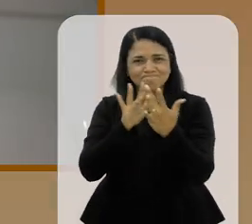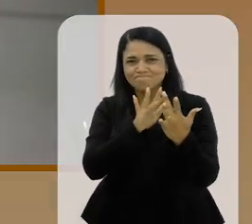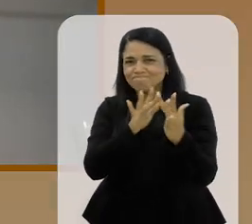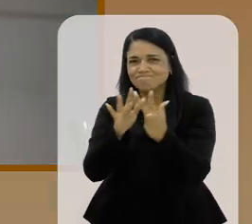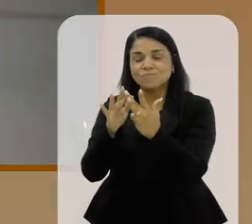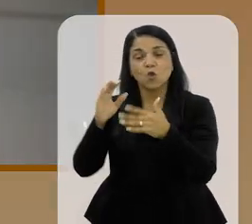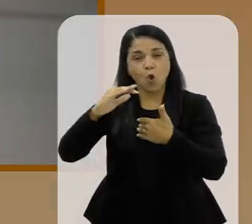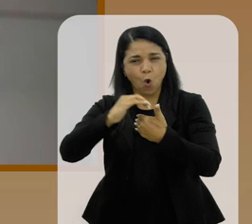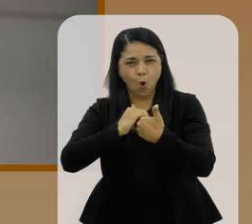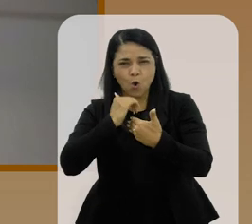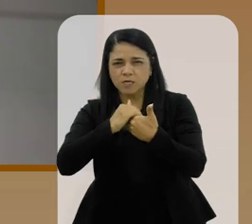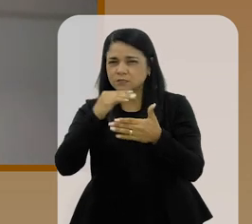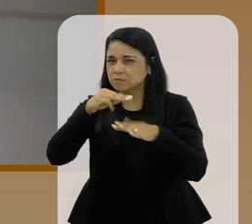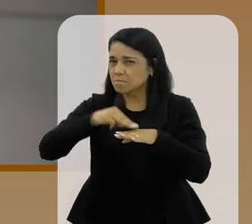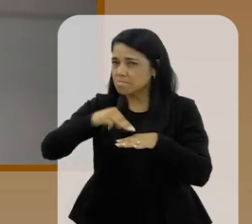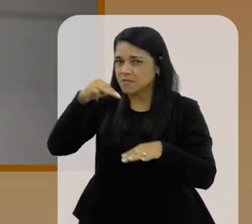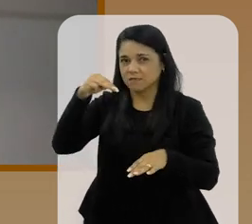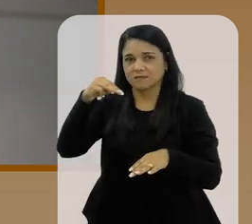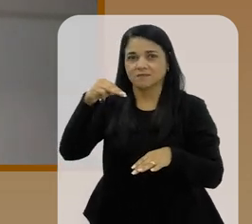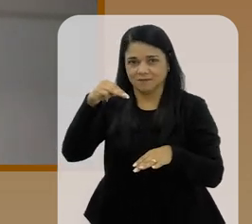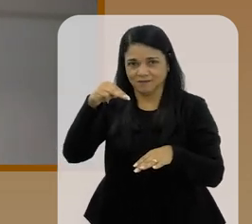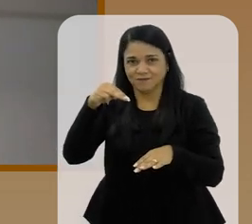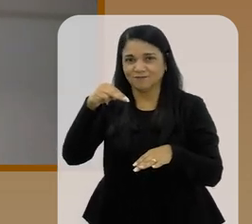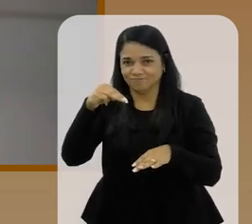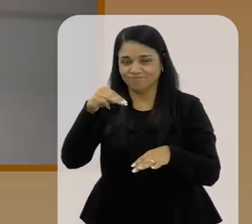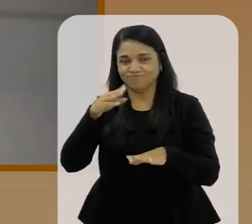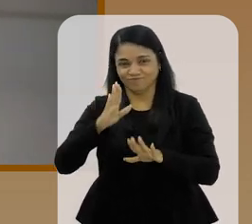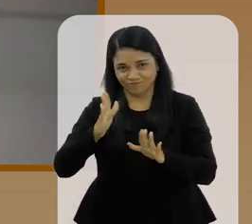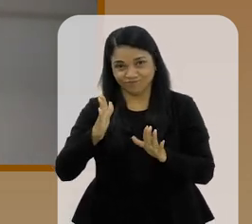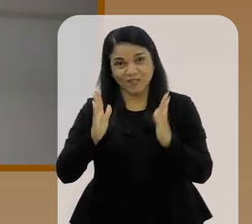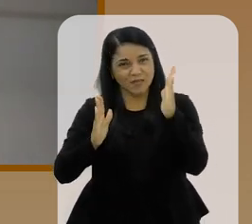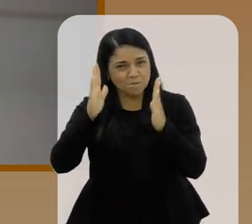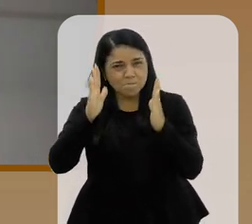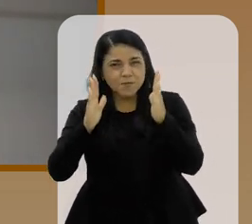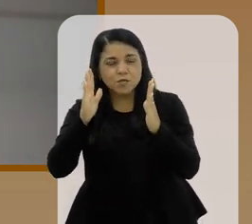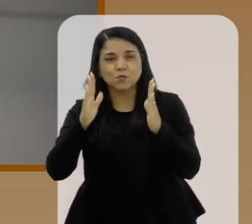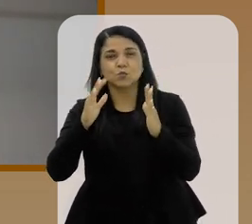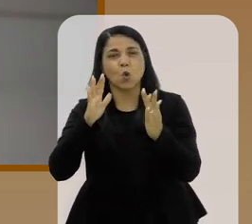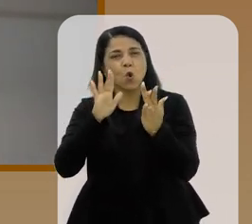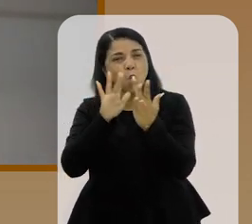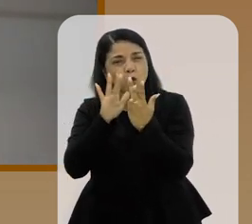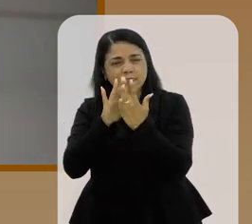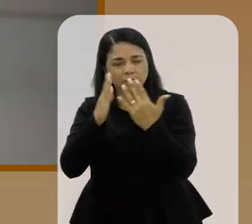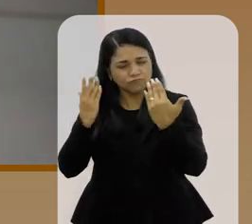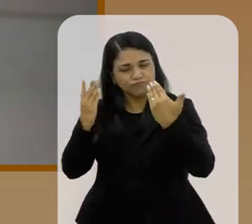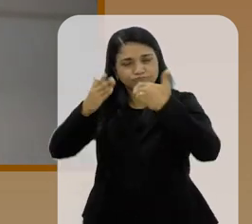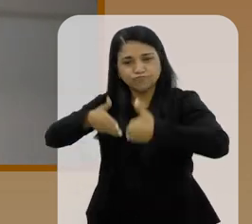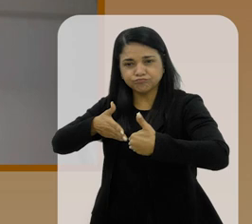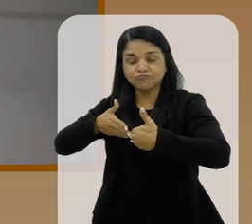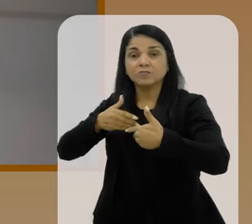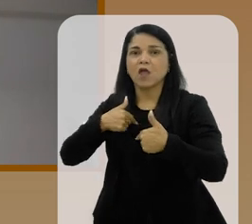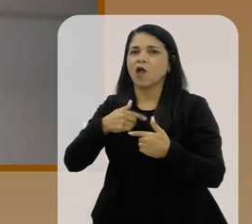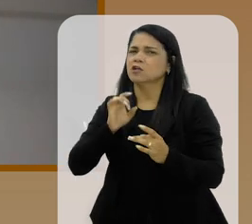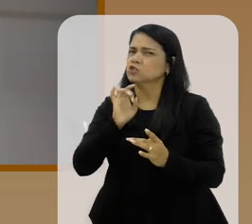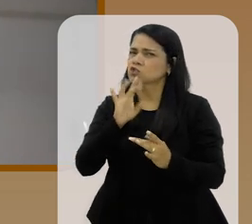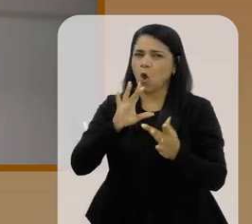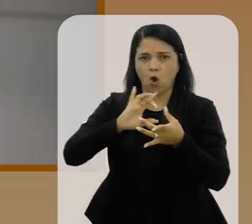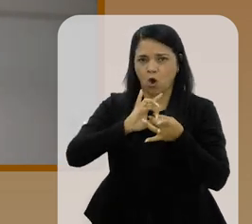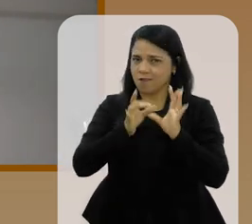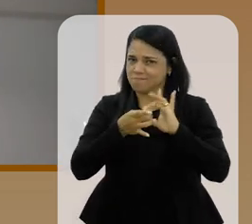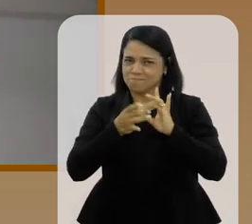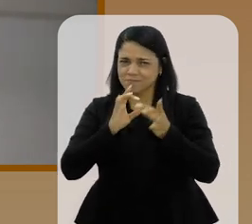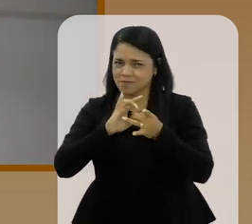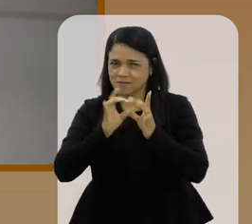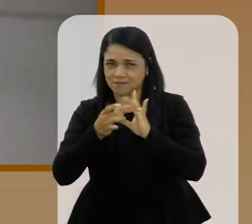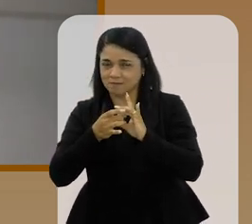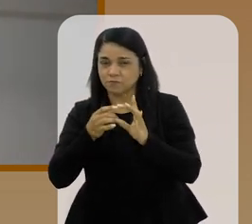apropriada, digamos, para fazer uma orientação de mestrado. Naquele momento. Então, eu tive contato direto. Não foi só pela Olimpíada, eu creio. Eu acho